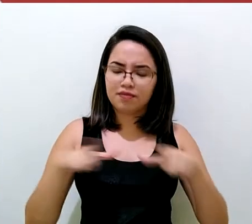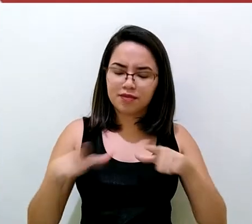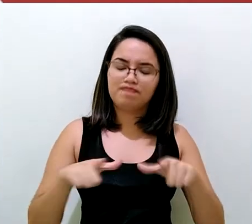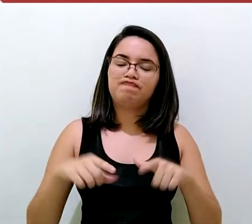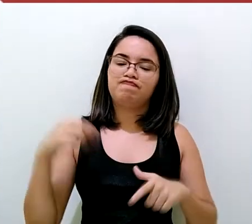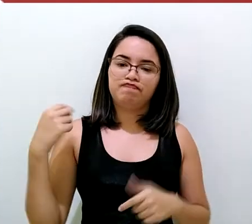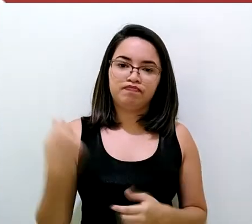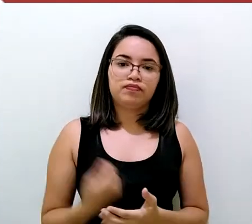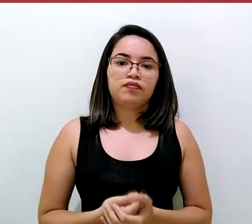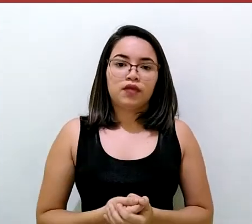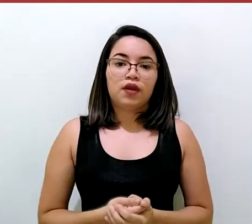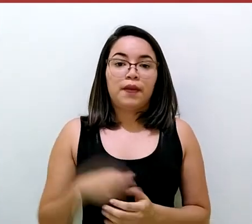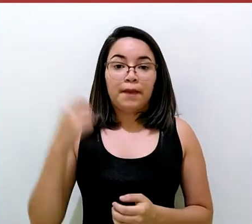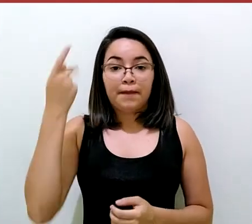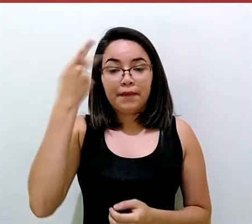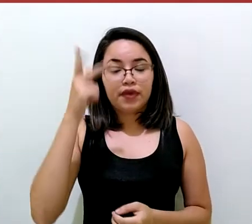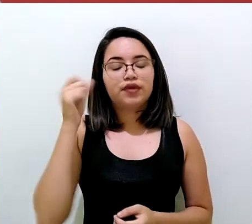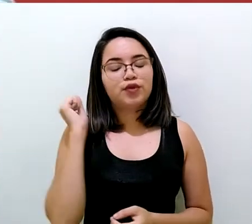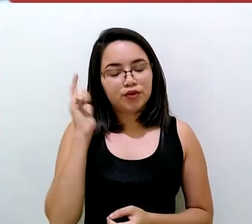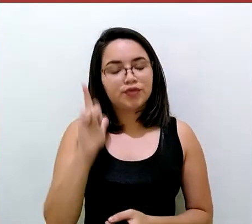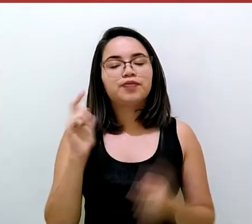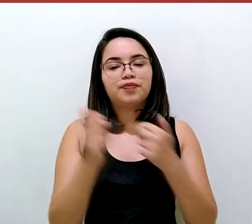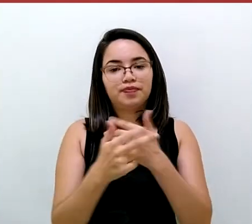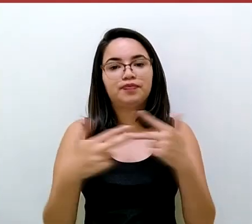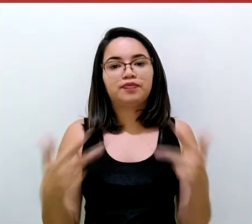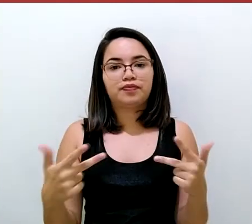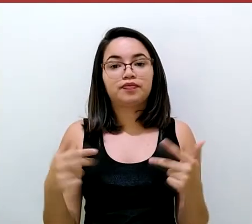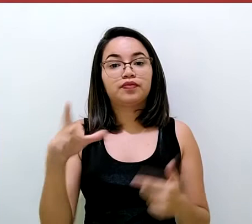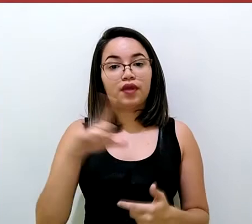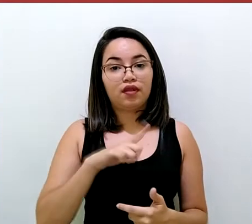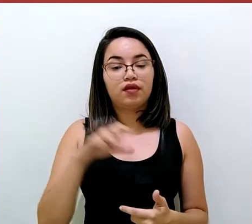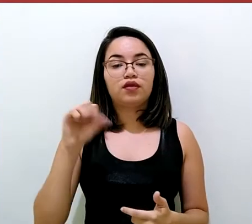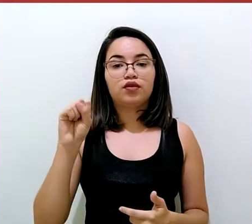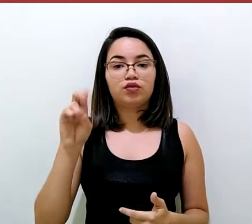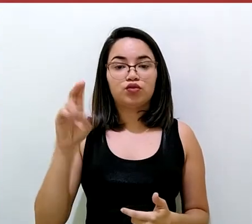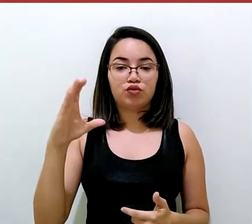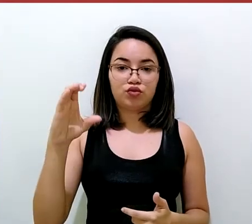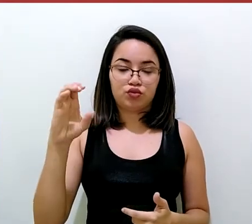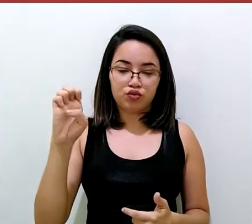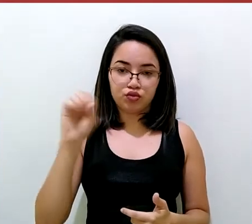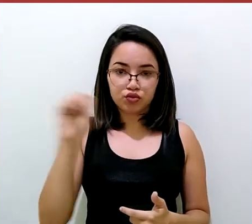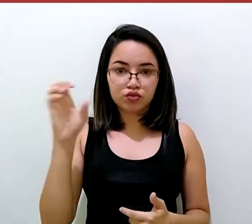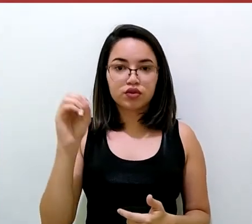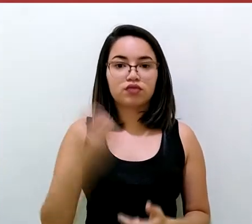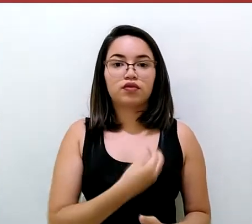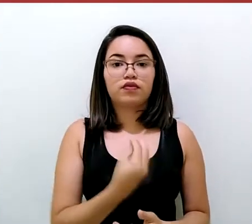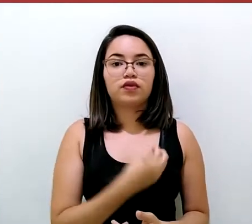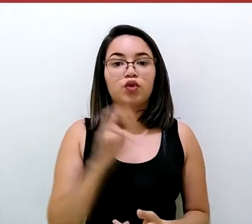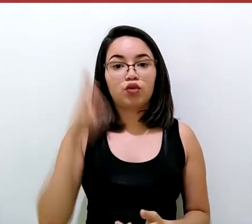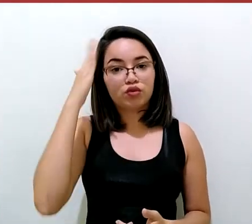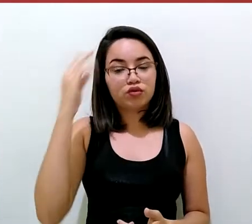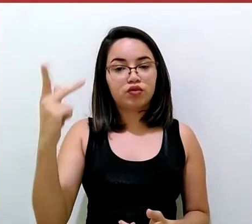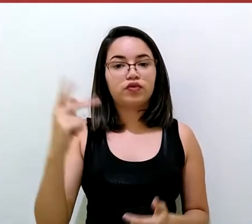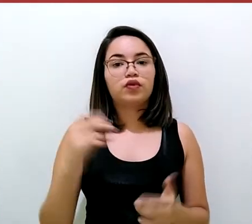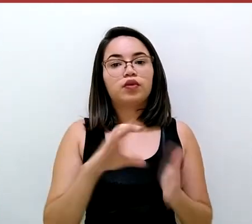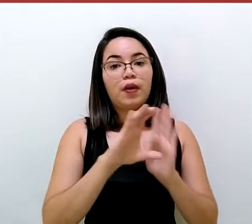a trabalhar duro para conquistar as coisas, para terem sucesso na vida. 2